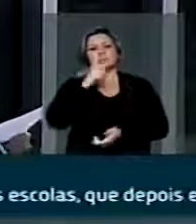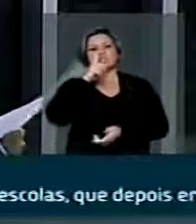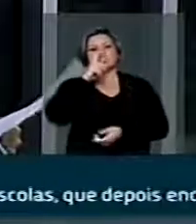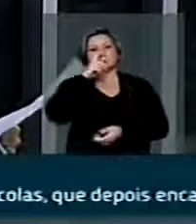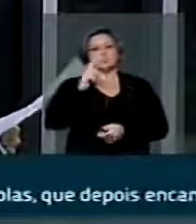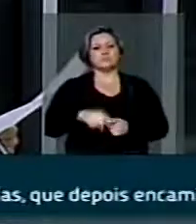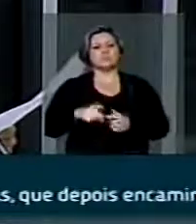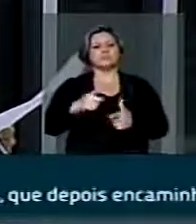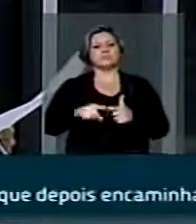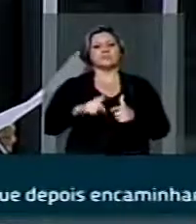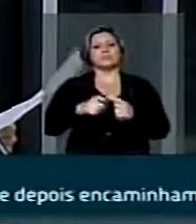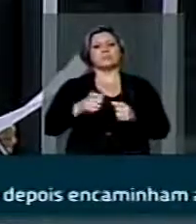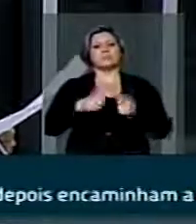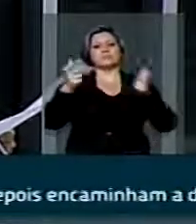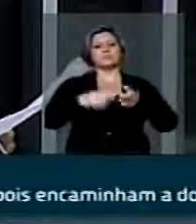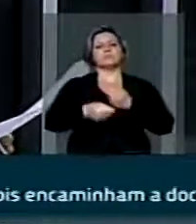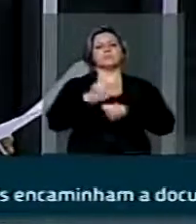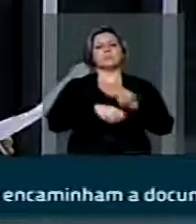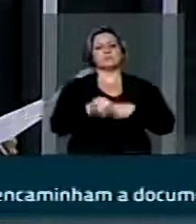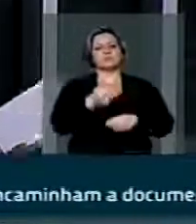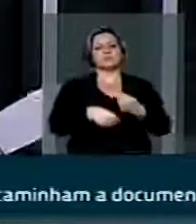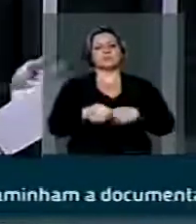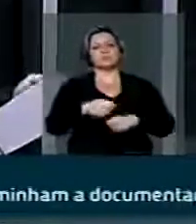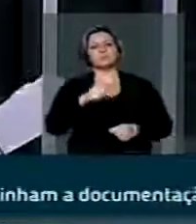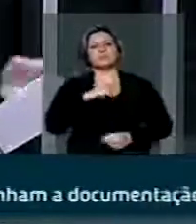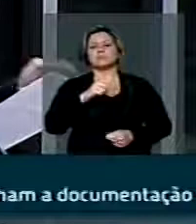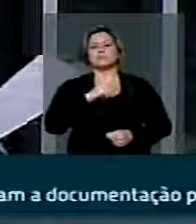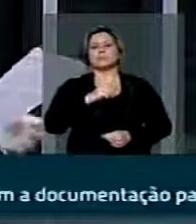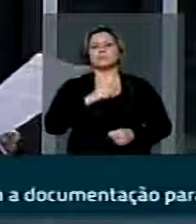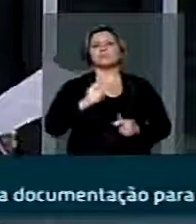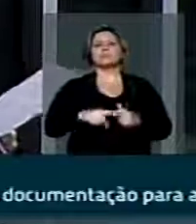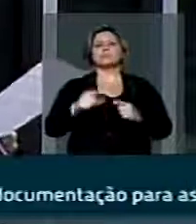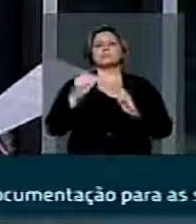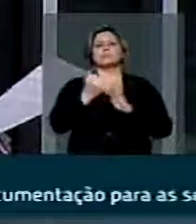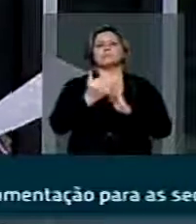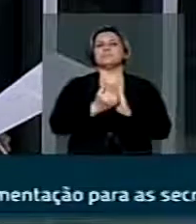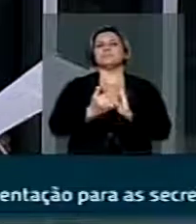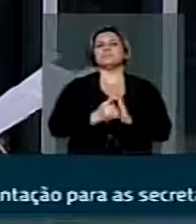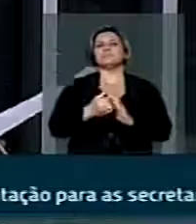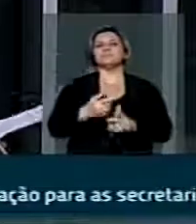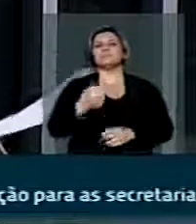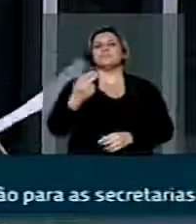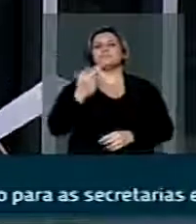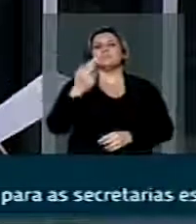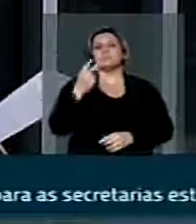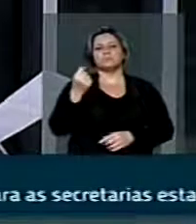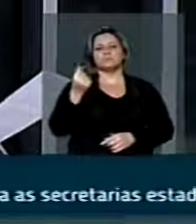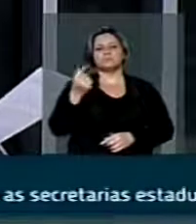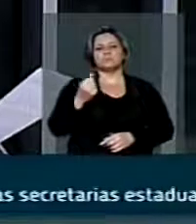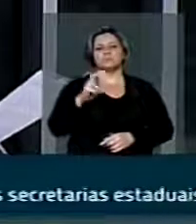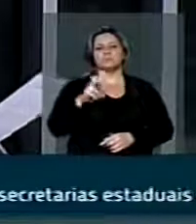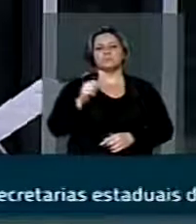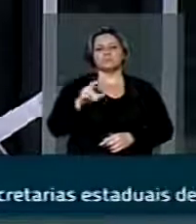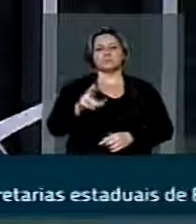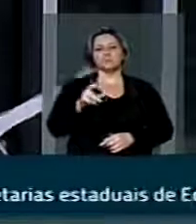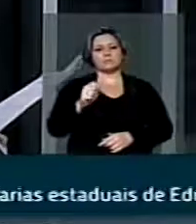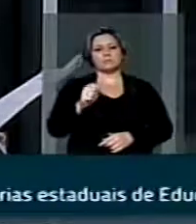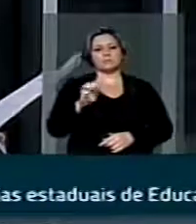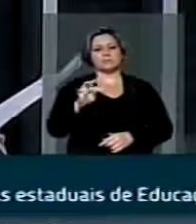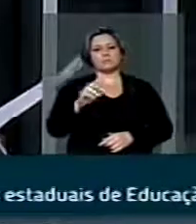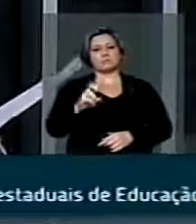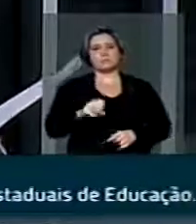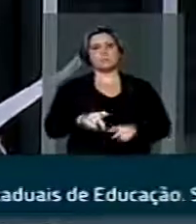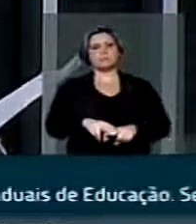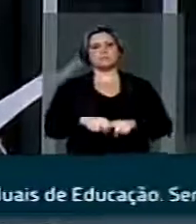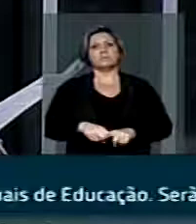com a crise econômica. Como eu disse, houve aí uma deterioração do valor dos ativos da empresa. Por